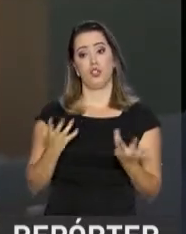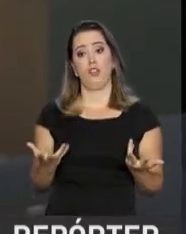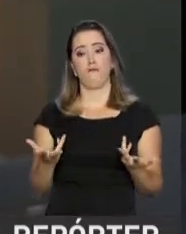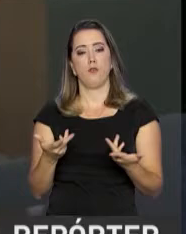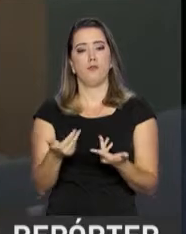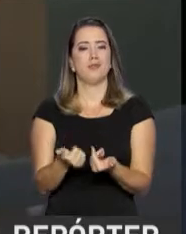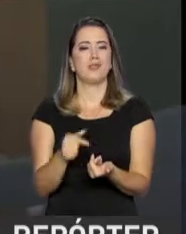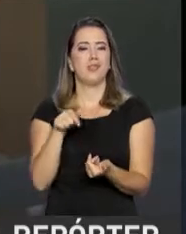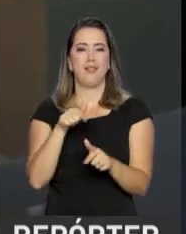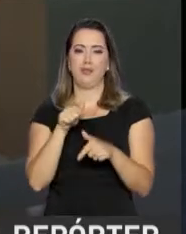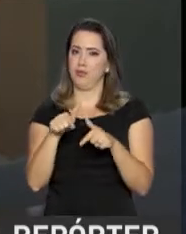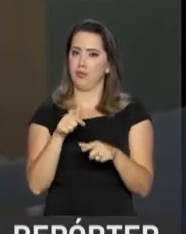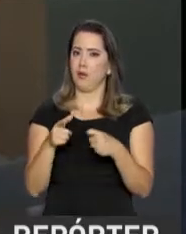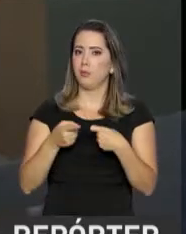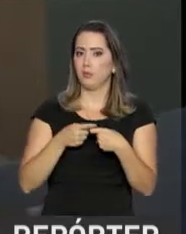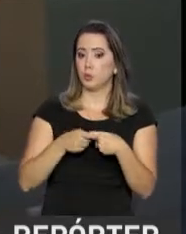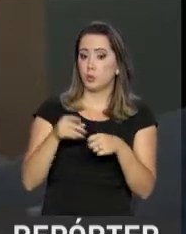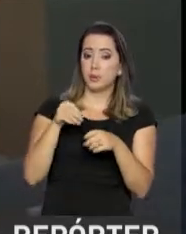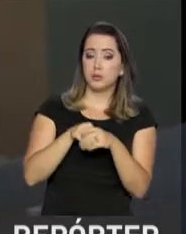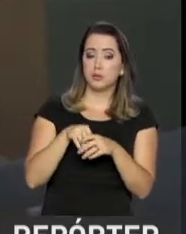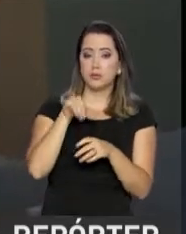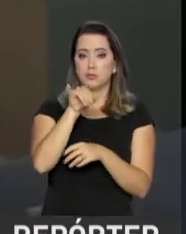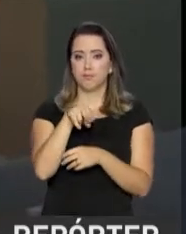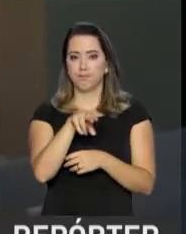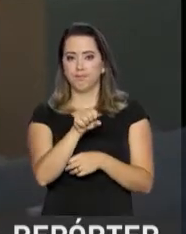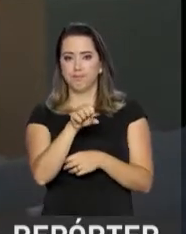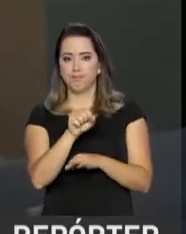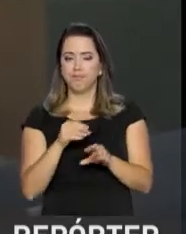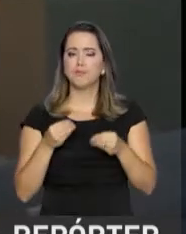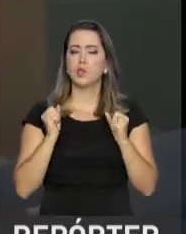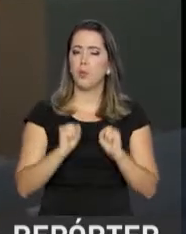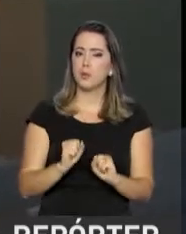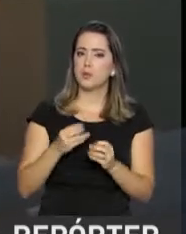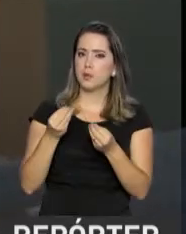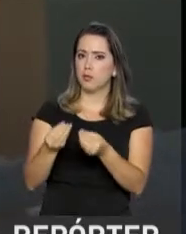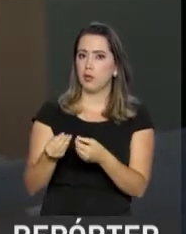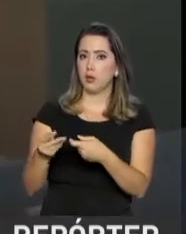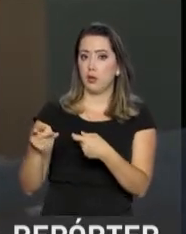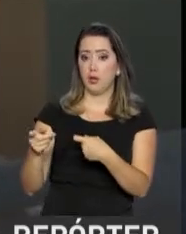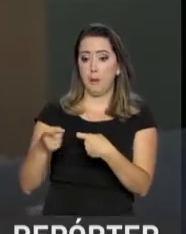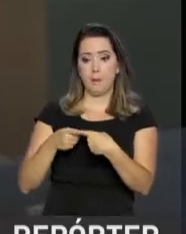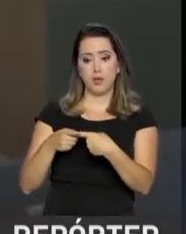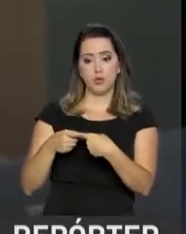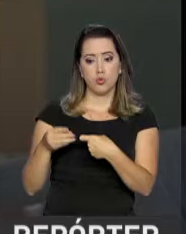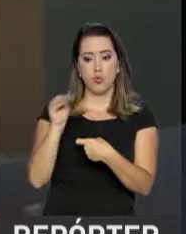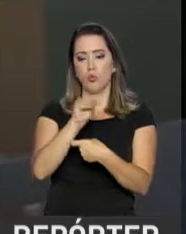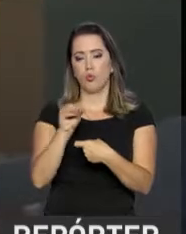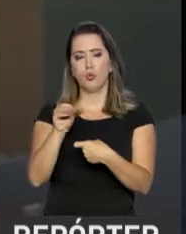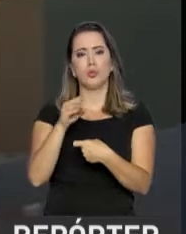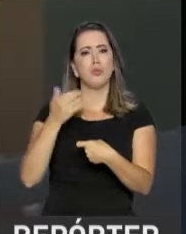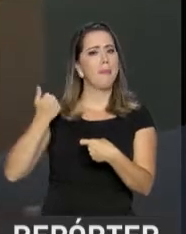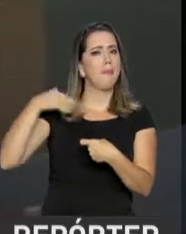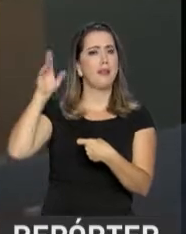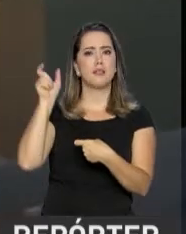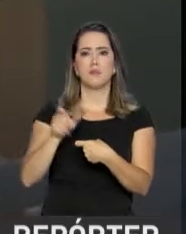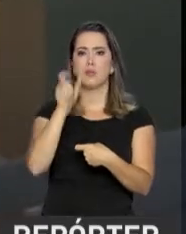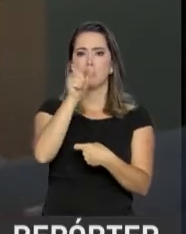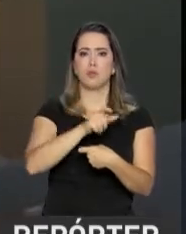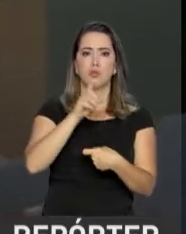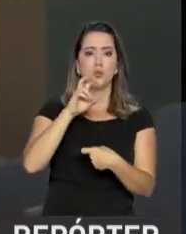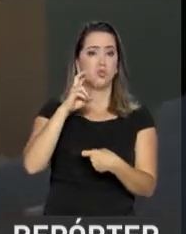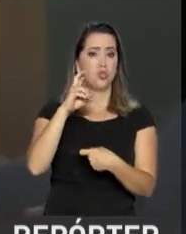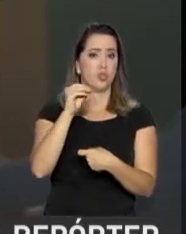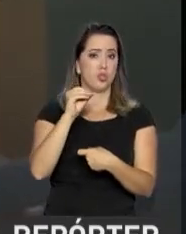vai permitir com que o número de perícias oferecidas à população deva aumentar em torno de 50 a 100 por